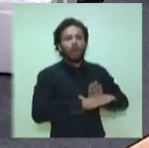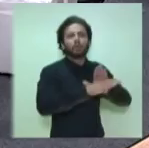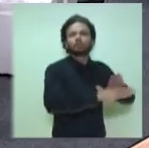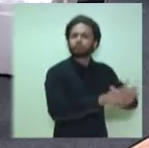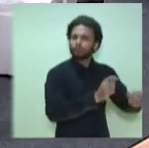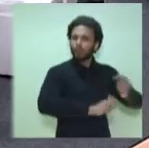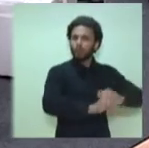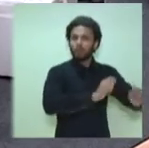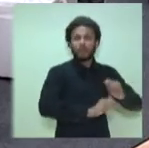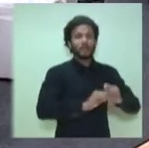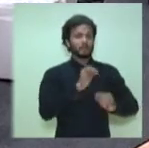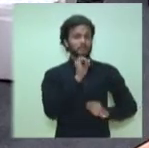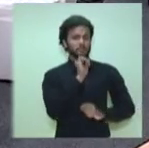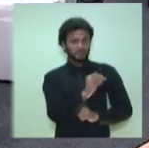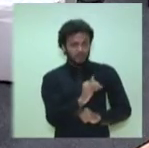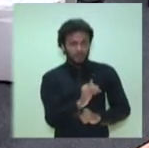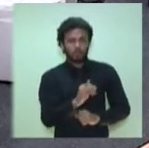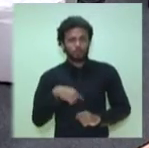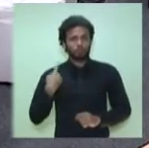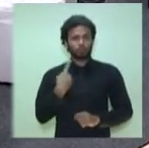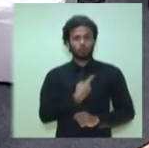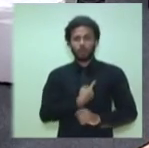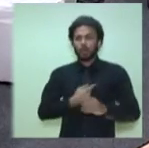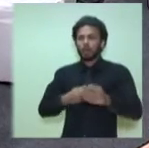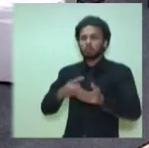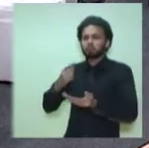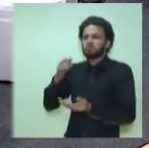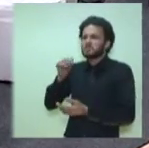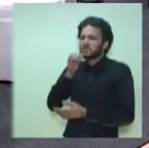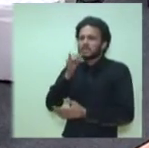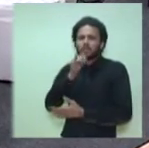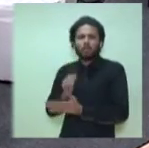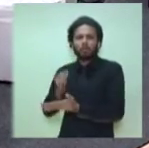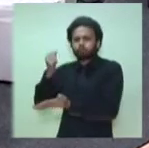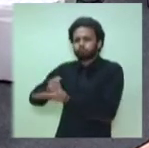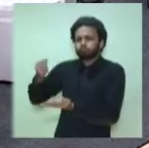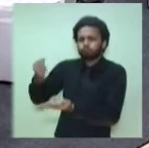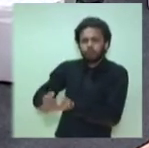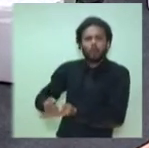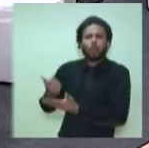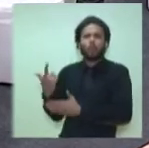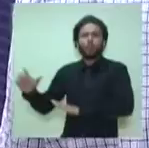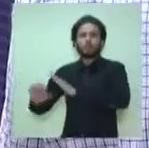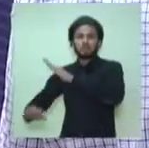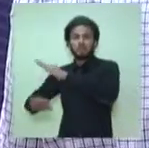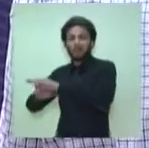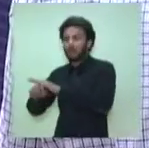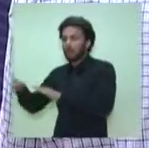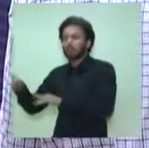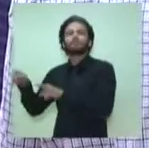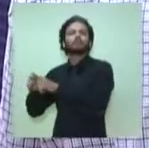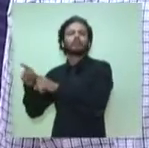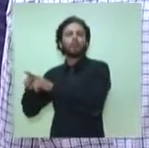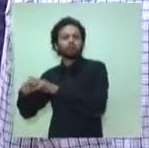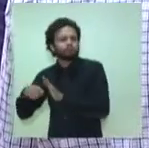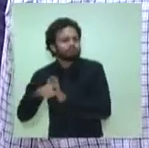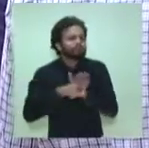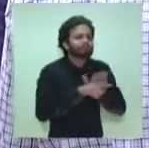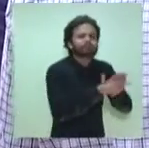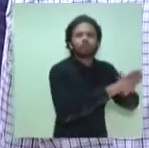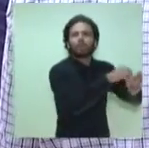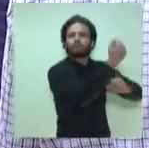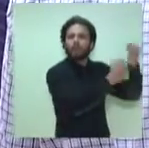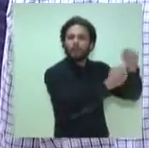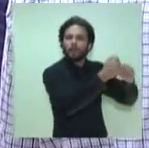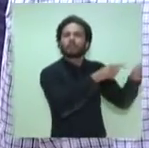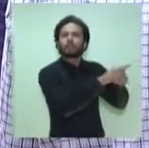fazemos as terceirizações, aqueles que recebem os terceirizados, eles correm para o comércio, eles correm para a indústria e com